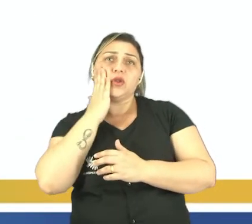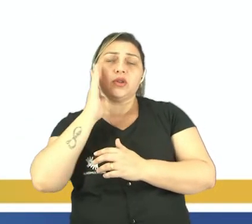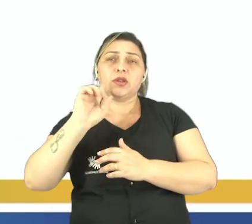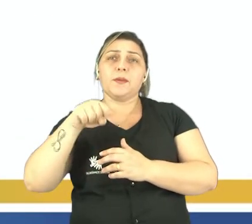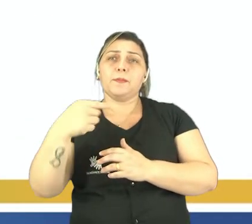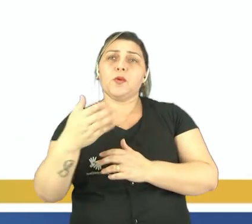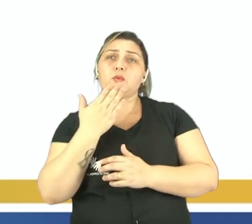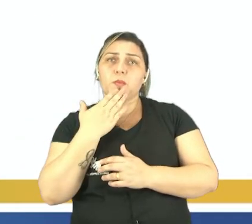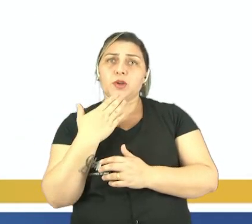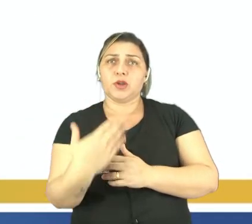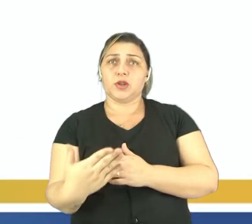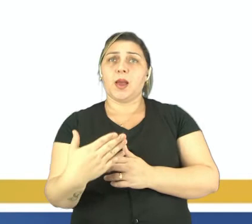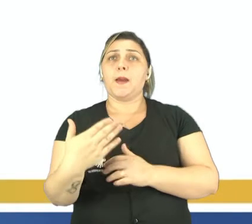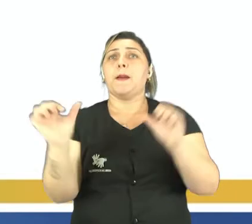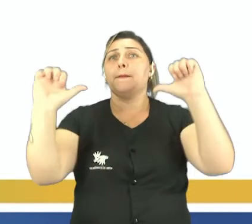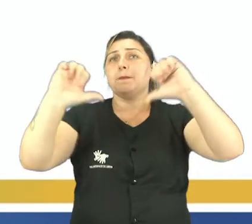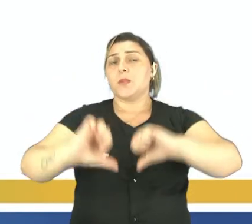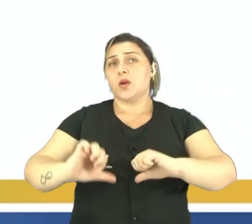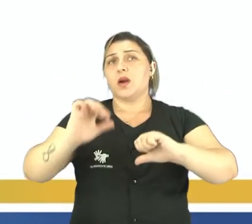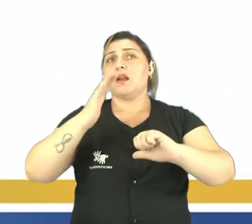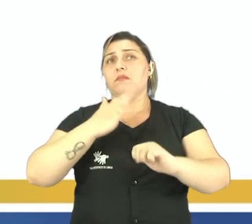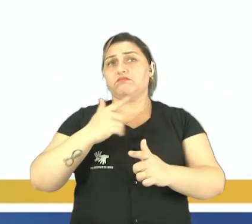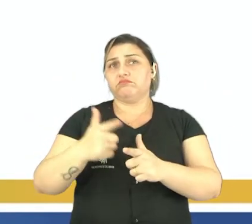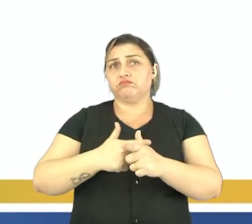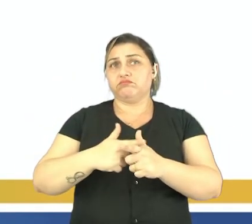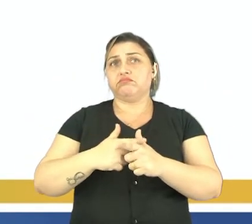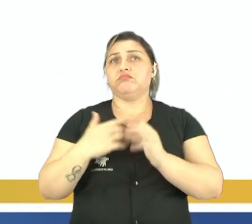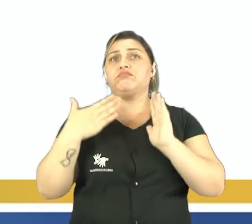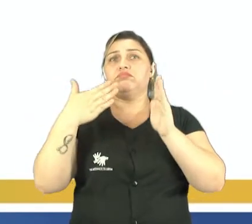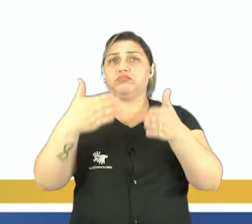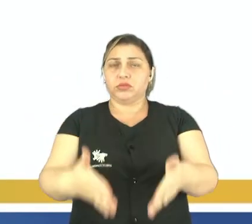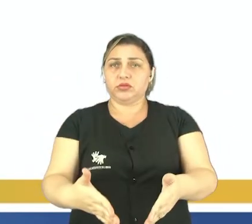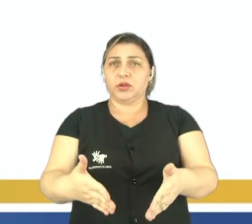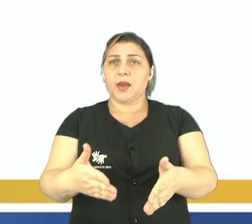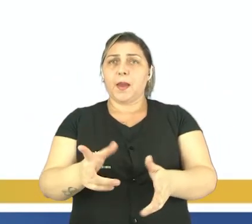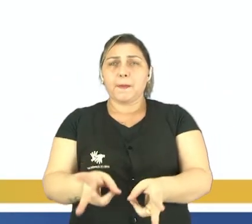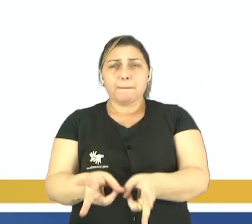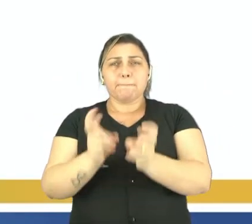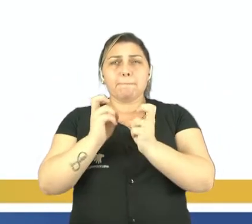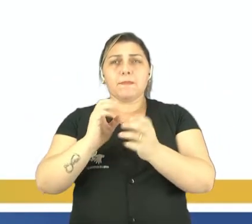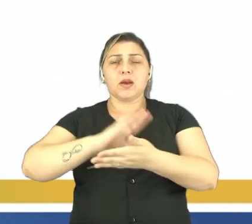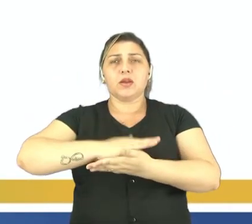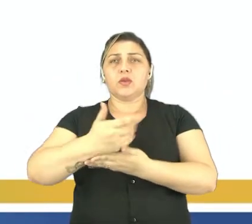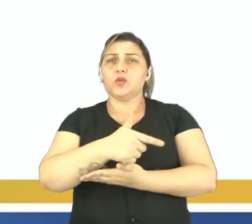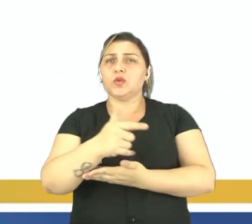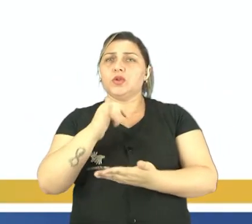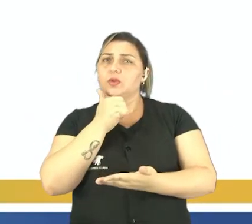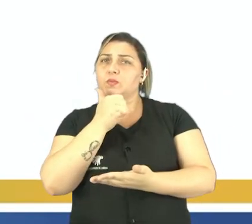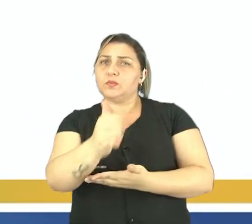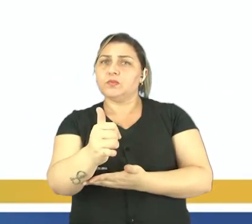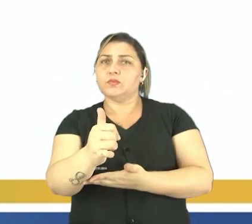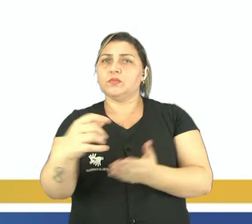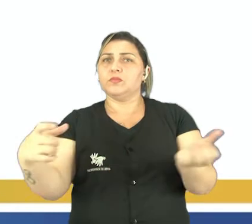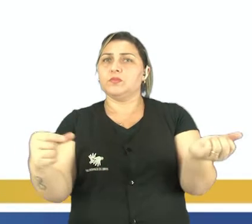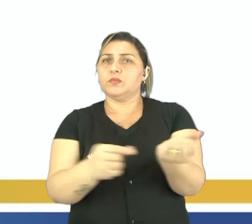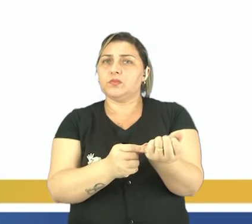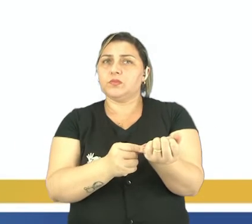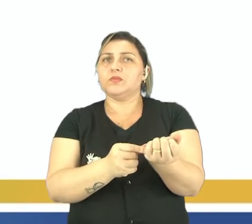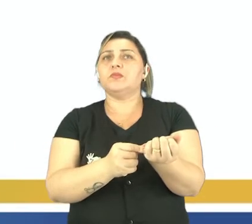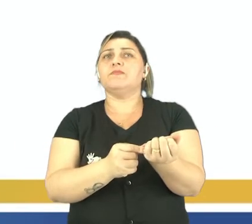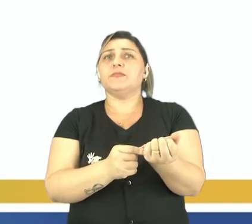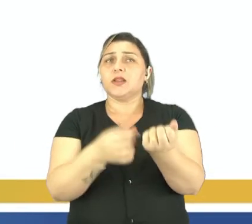após o pedido. Para piorar a minha situação, quando o produto chegou em minha casa, percebi que o notebook estava sem bateria. Ou seja,